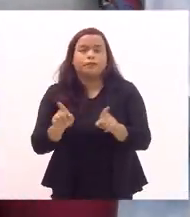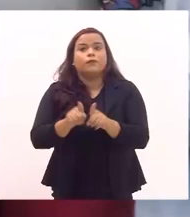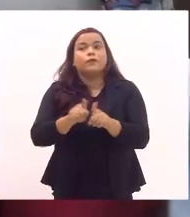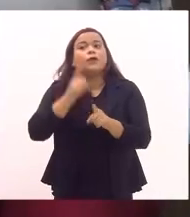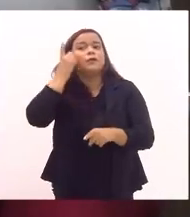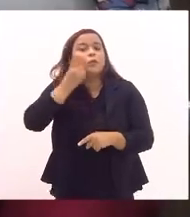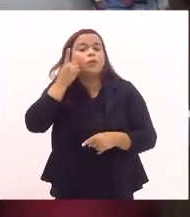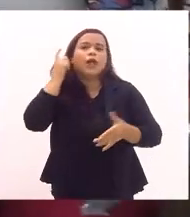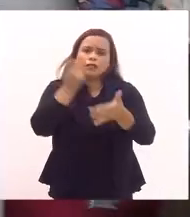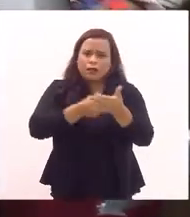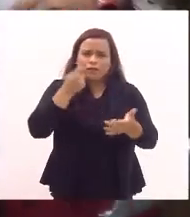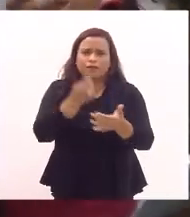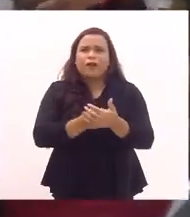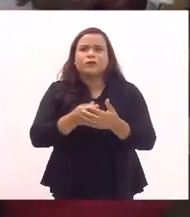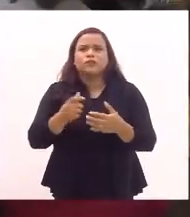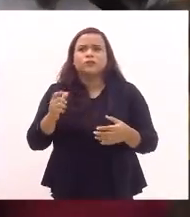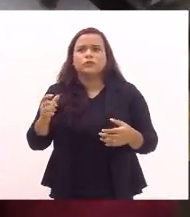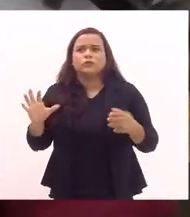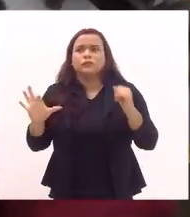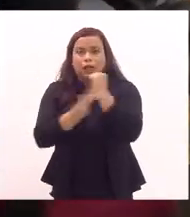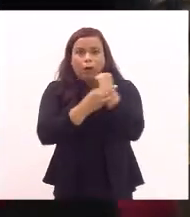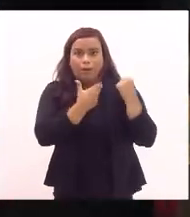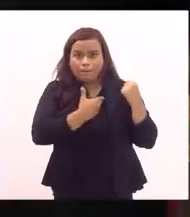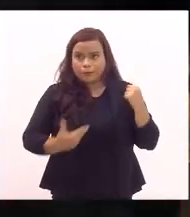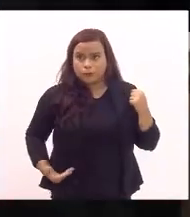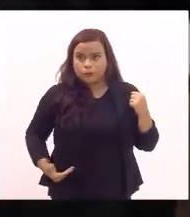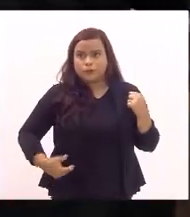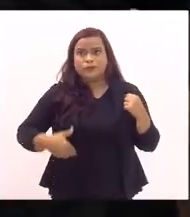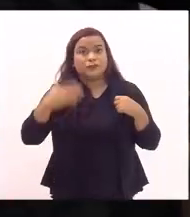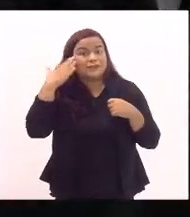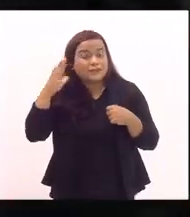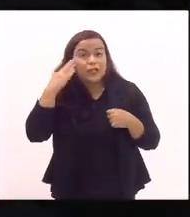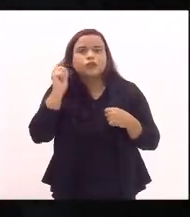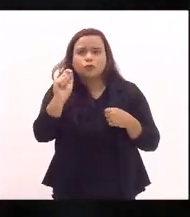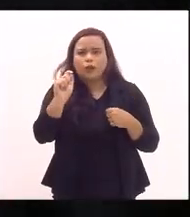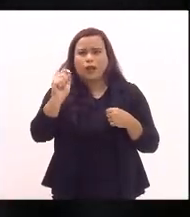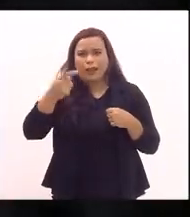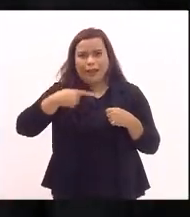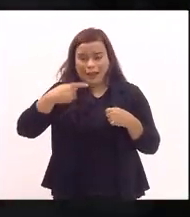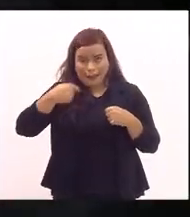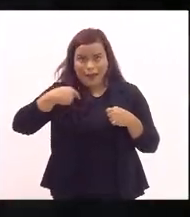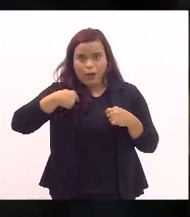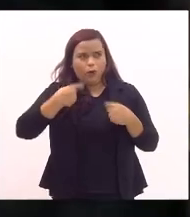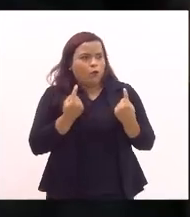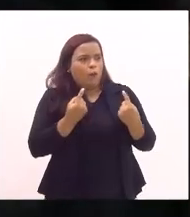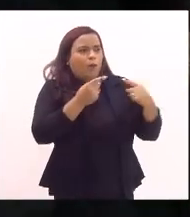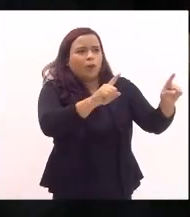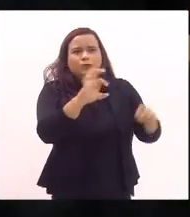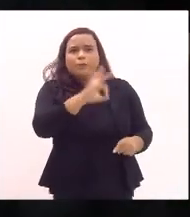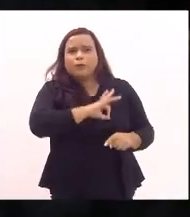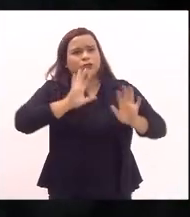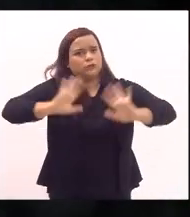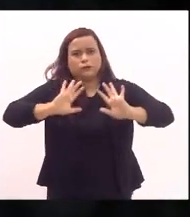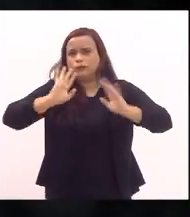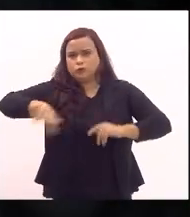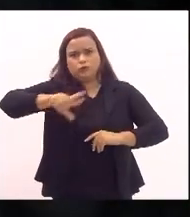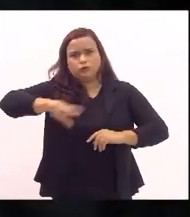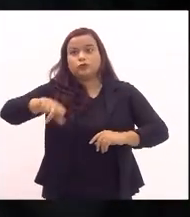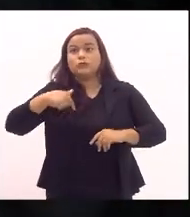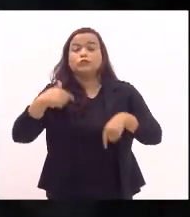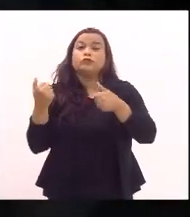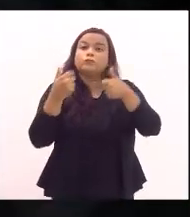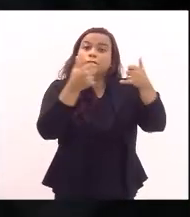deputados aqui que defendem a segurança pública entendam que não é uma fala para acabar com a imagem da polícia mas para